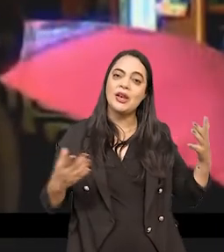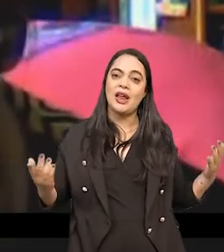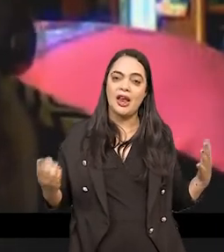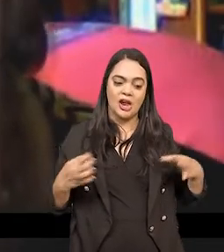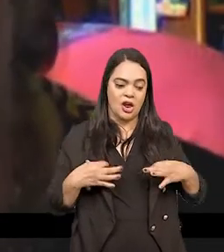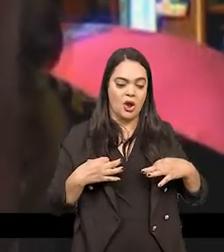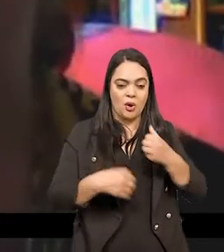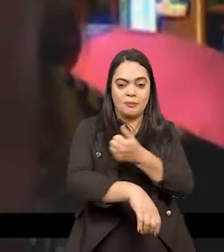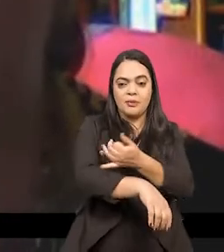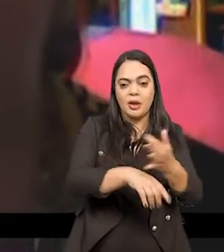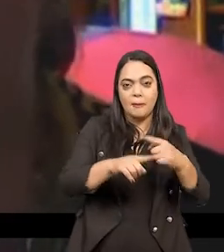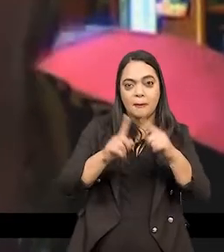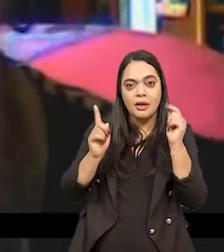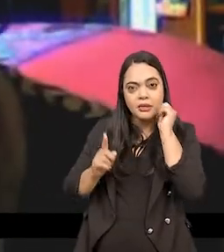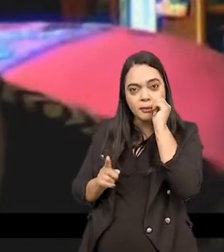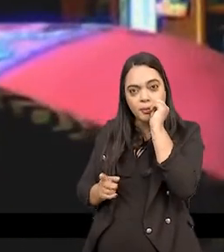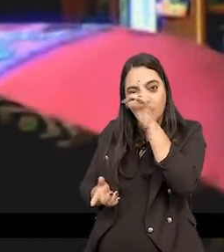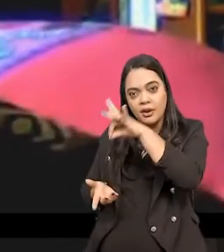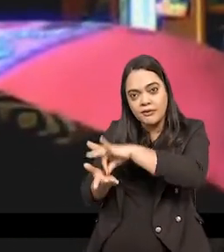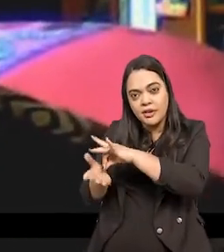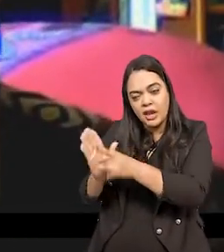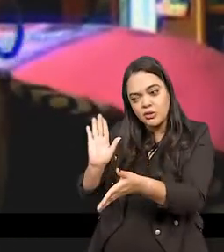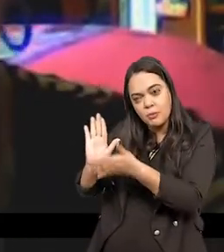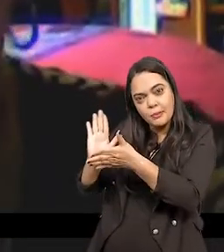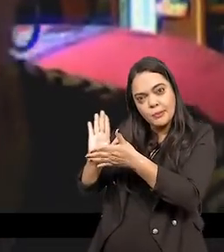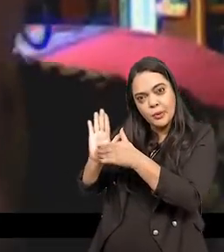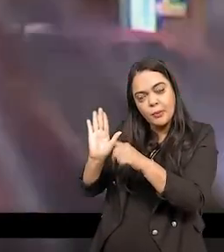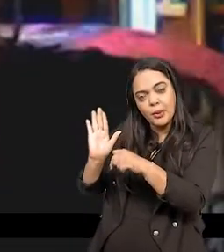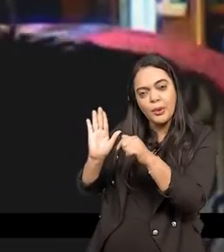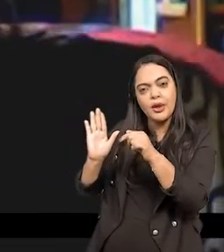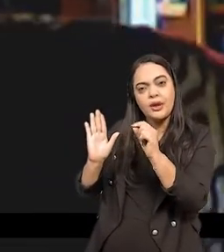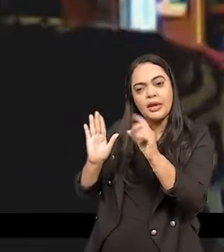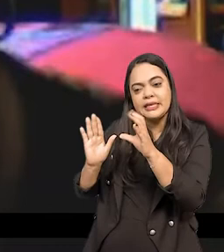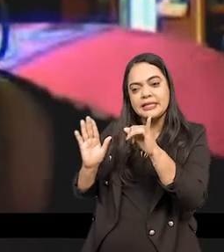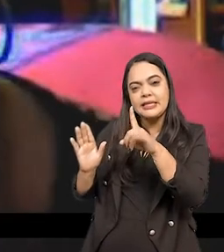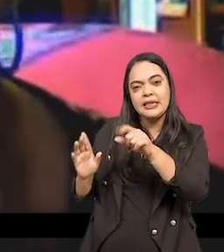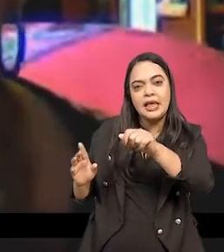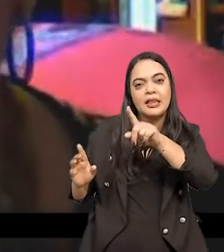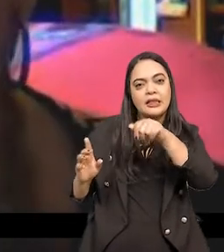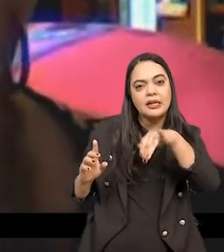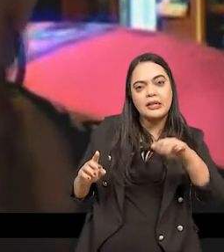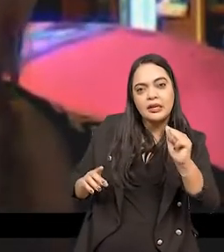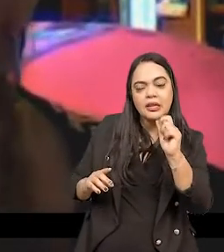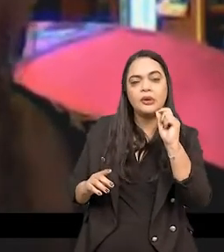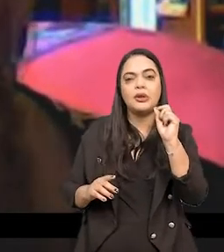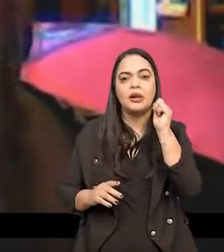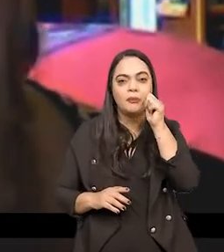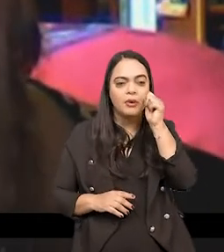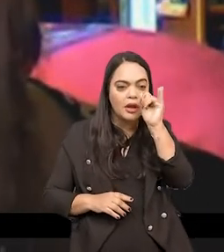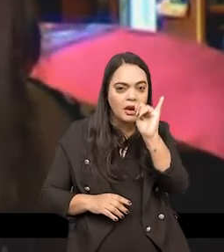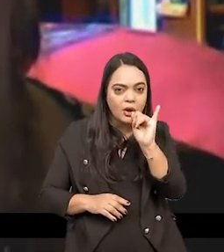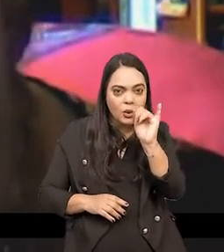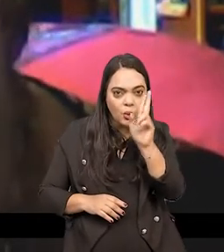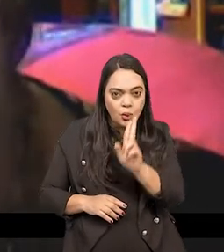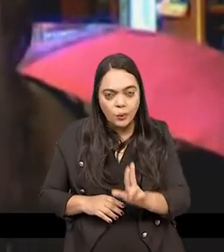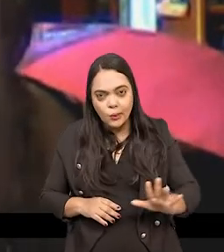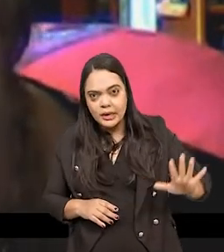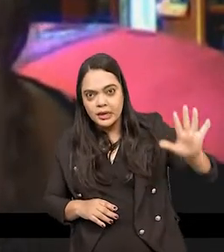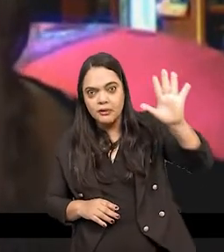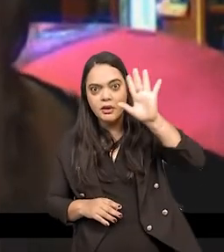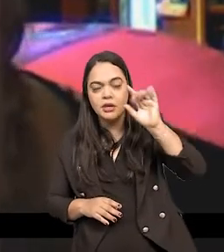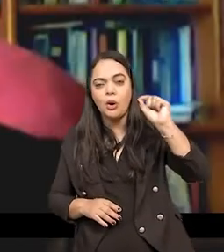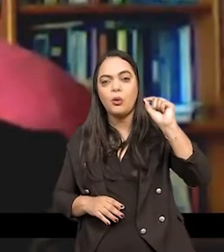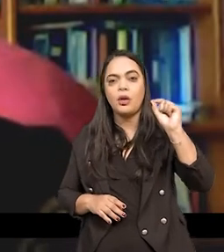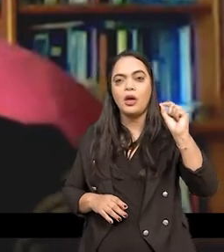de Gouges, e que propõe uma cidadania da mulher brasileira, da mulher universal, ela é decapitada pelos seus